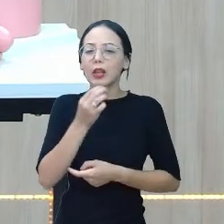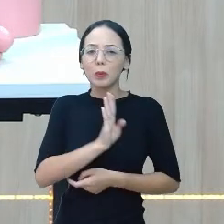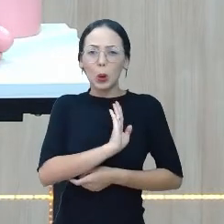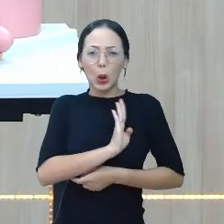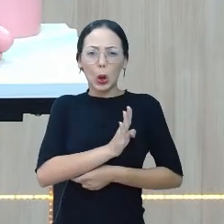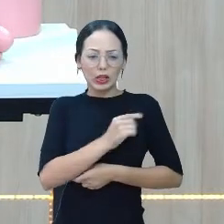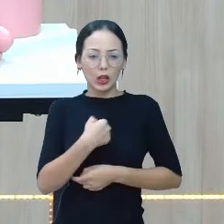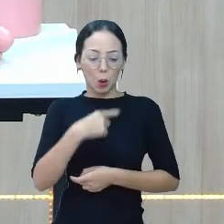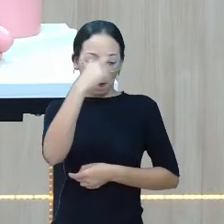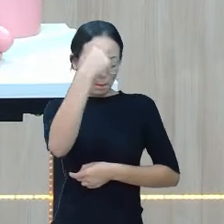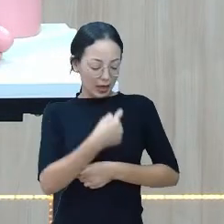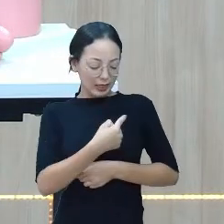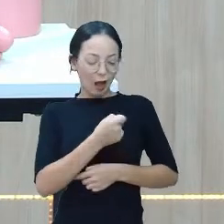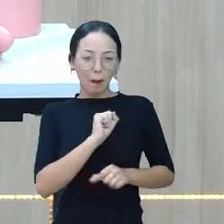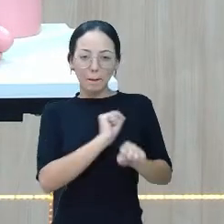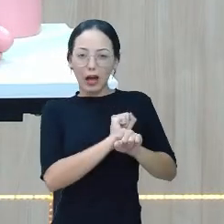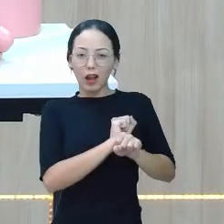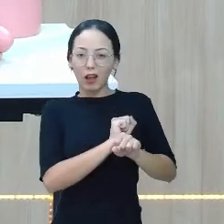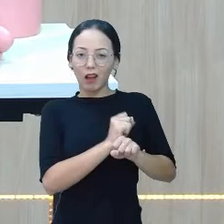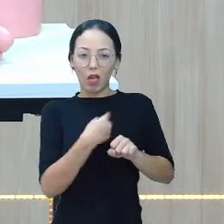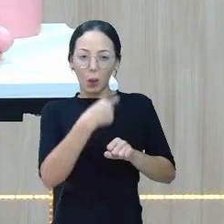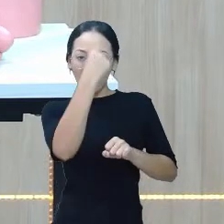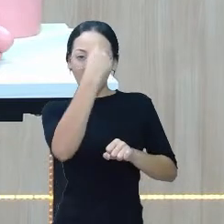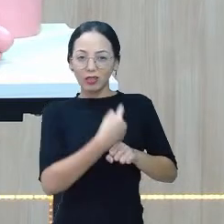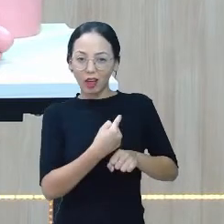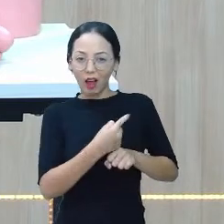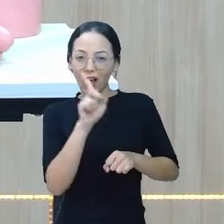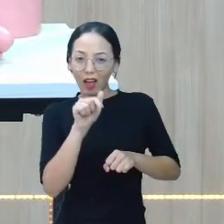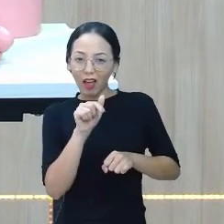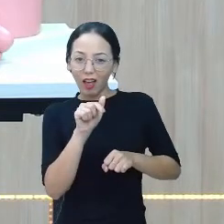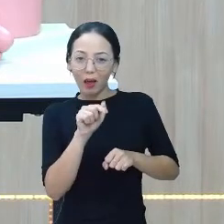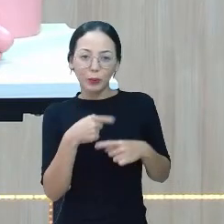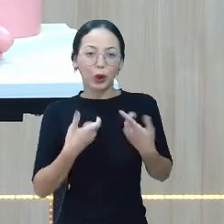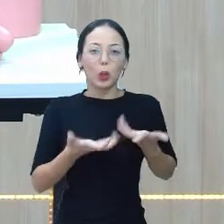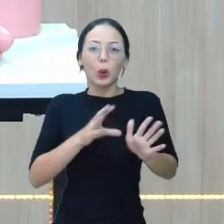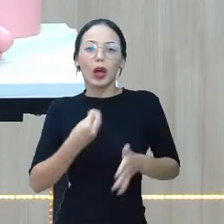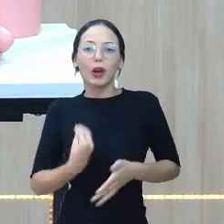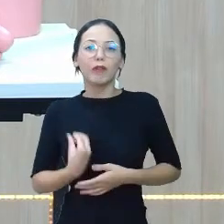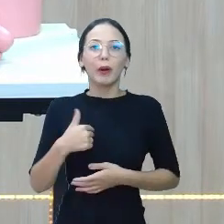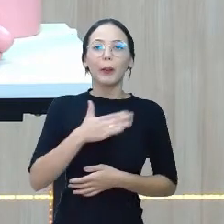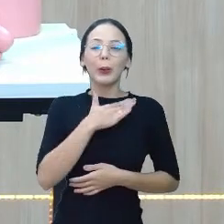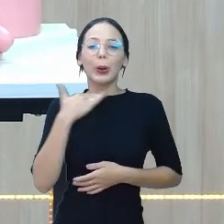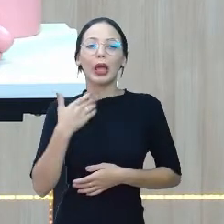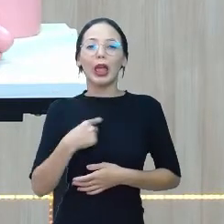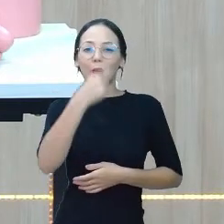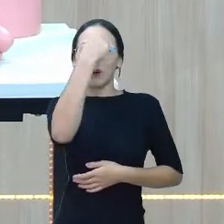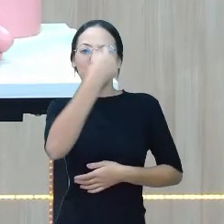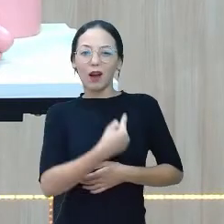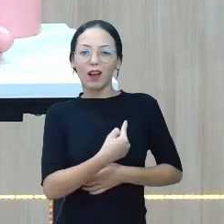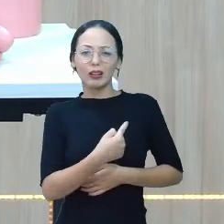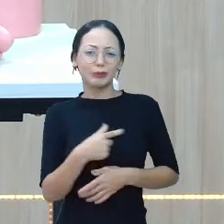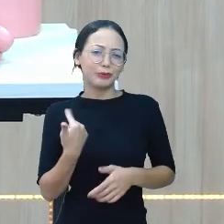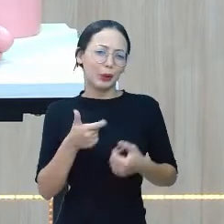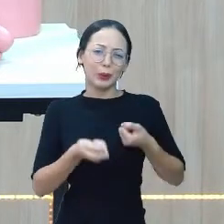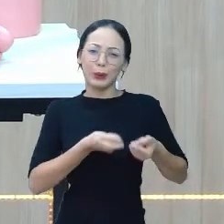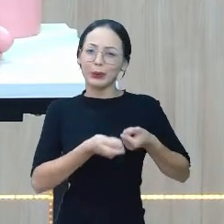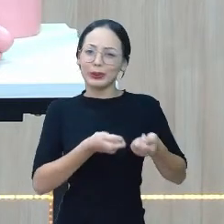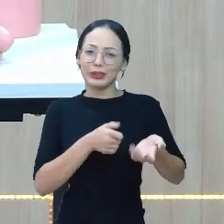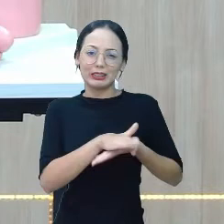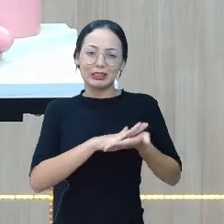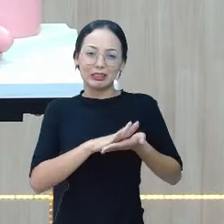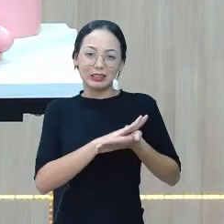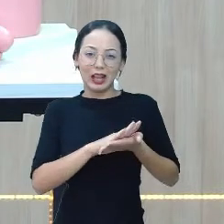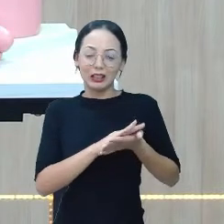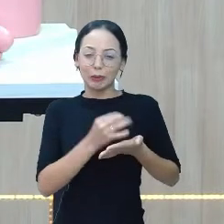coração. Eu quero que meu coração agora pare, porque eu não quero mais viver. Então, eu não tenho esse comando, eu não tenho esse poder. Então, eu quero